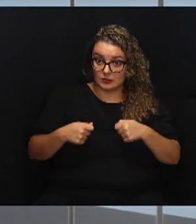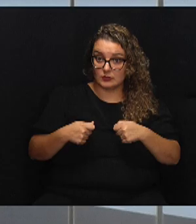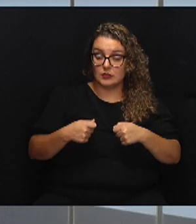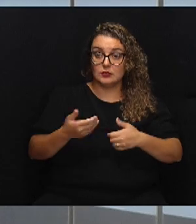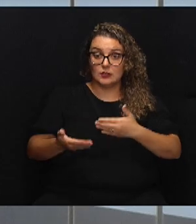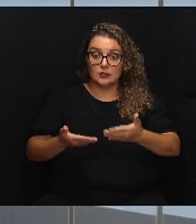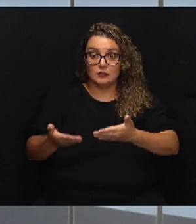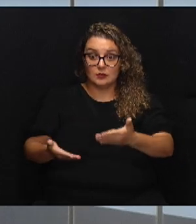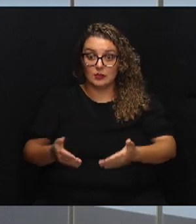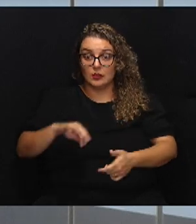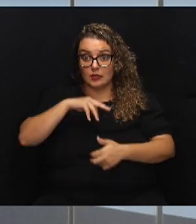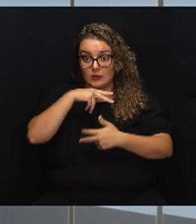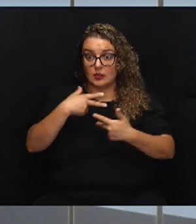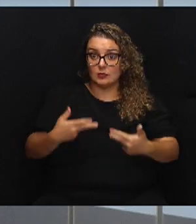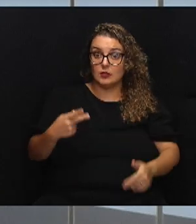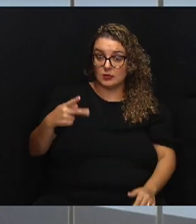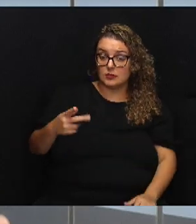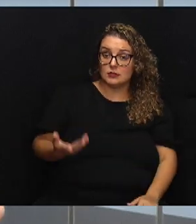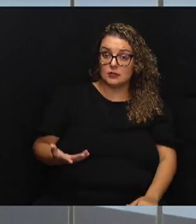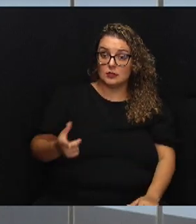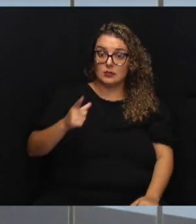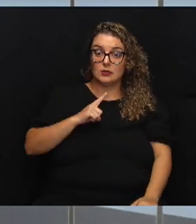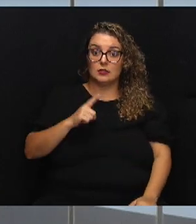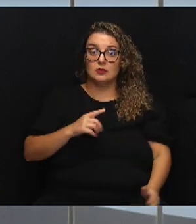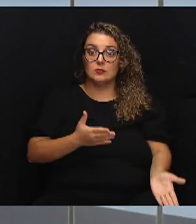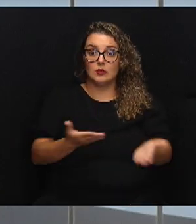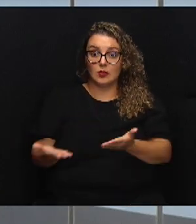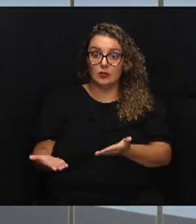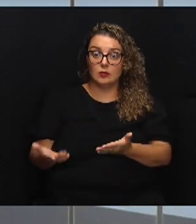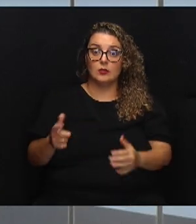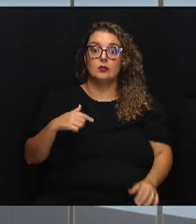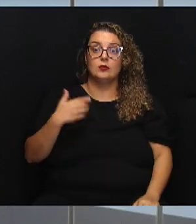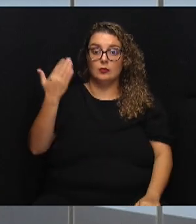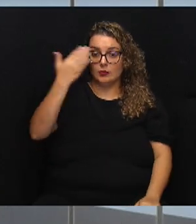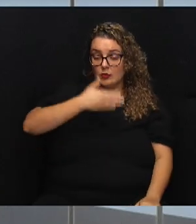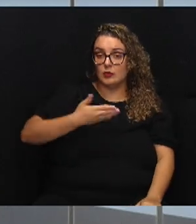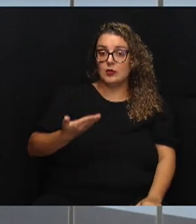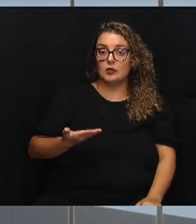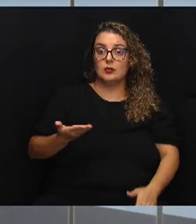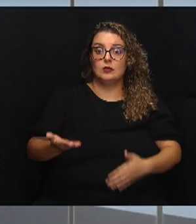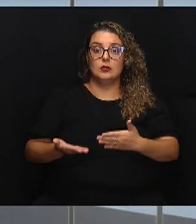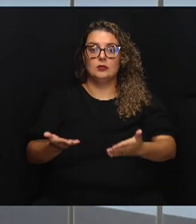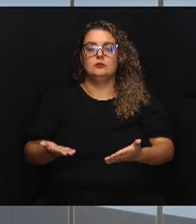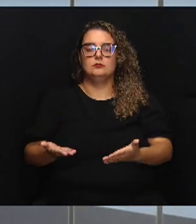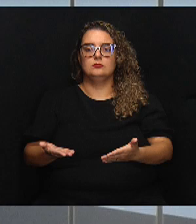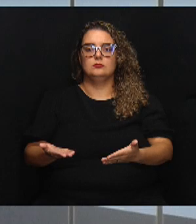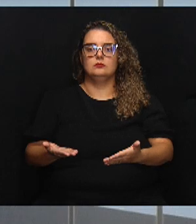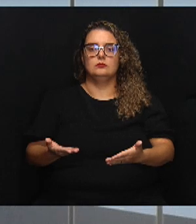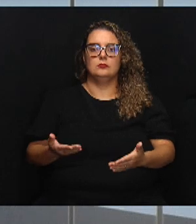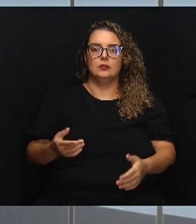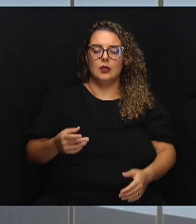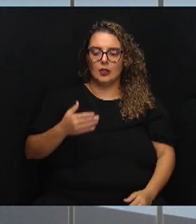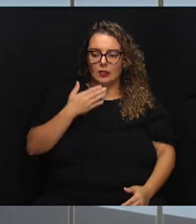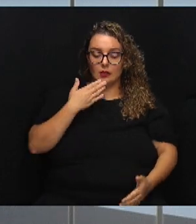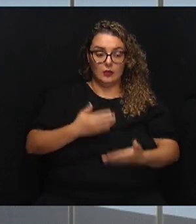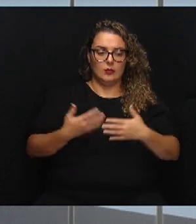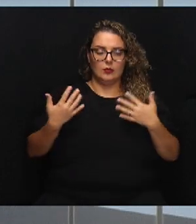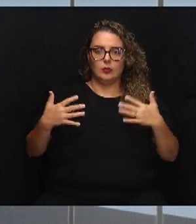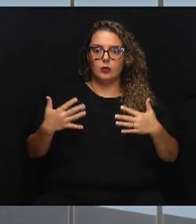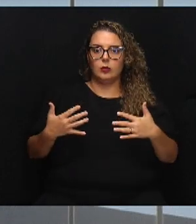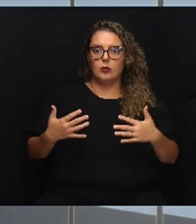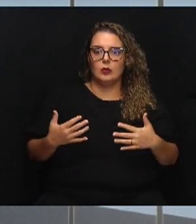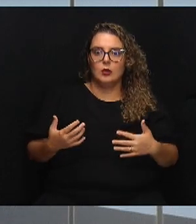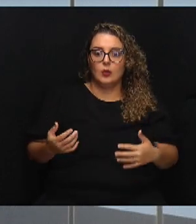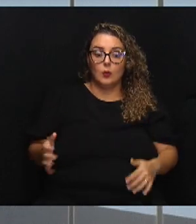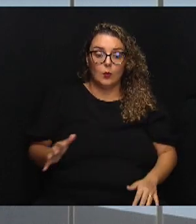seu, existe a posse responsável e você deve apresentar para nós o comprovante que você tratou. Aí a pessoa leva um baque, porque ela vai ver o preço,